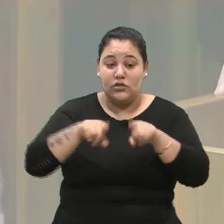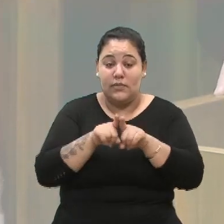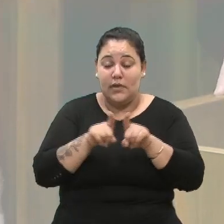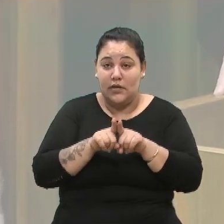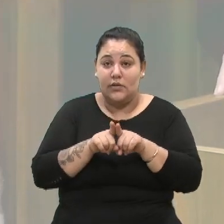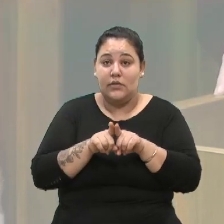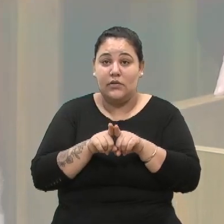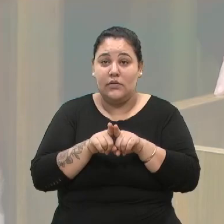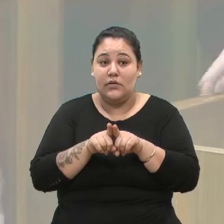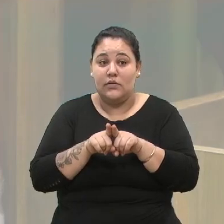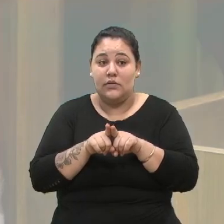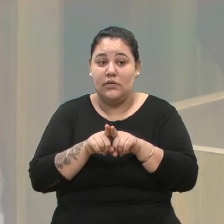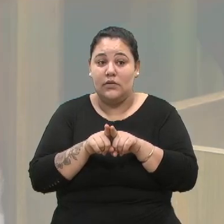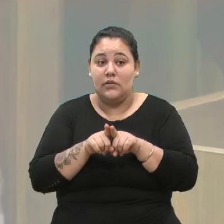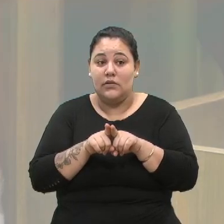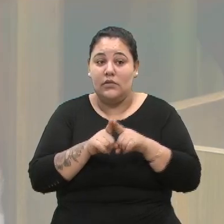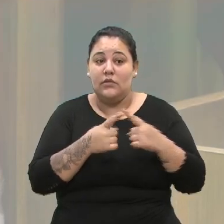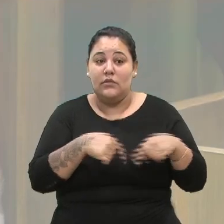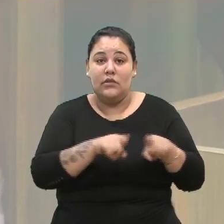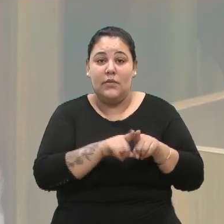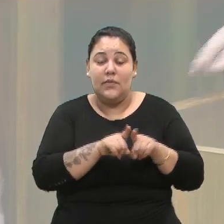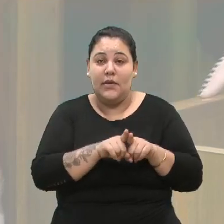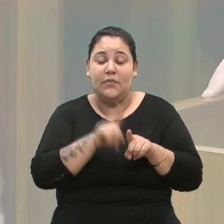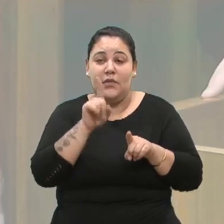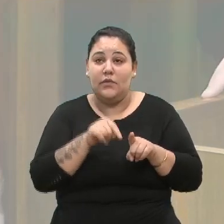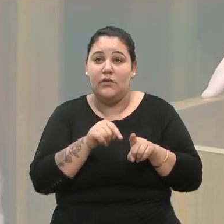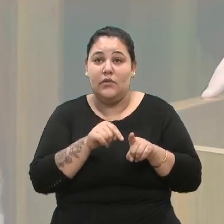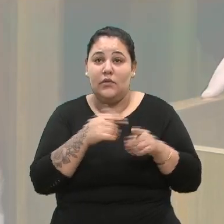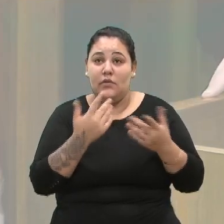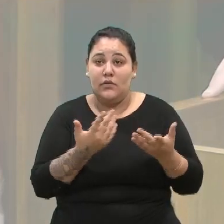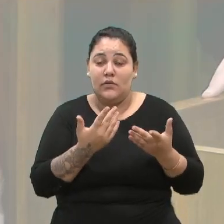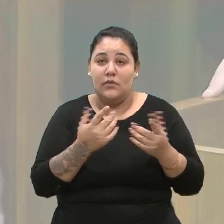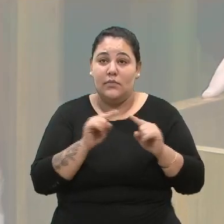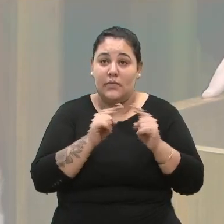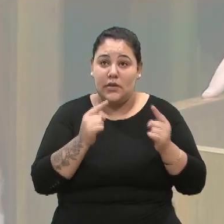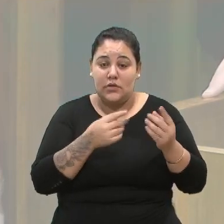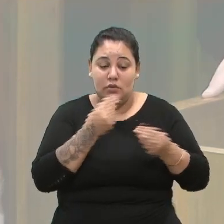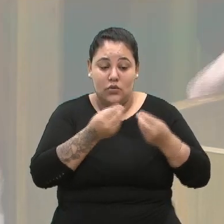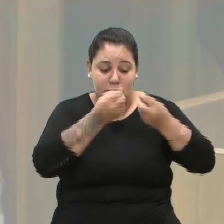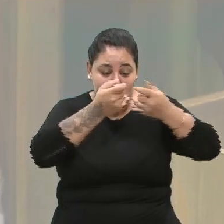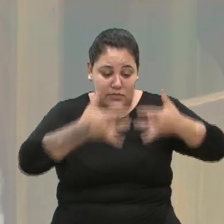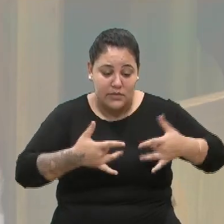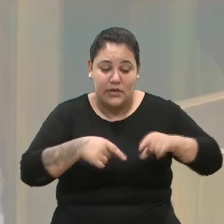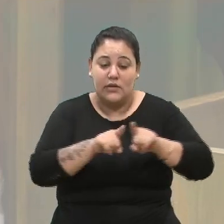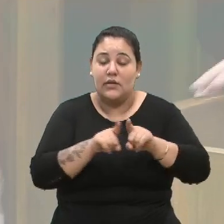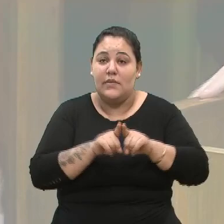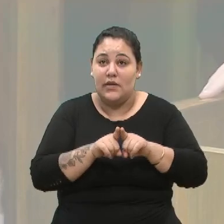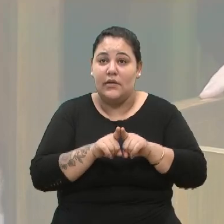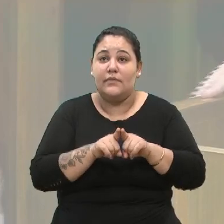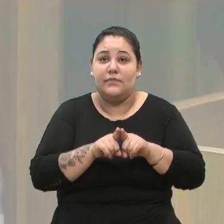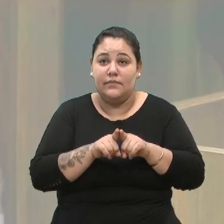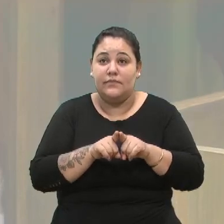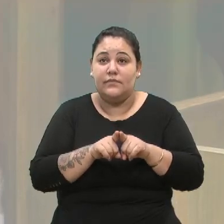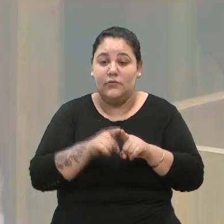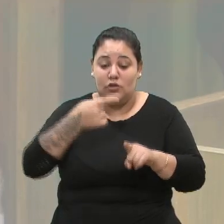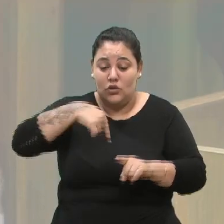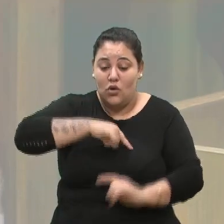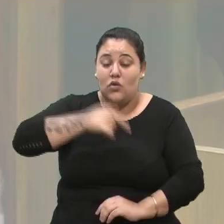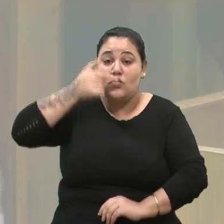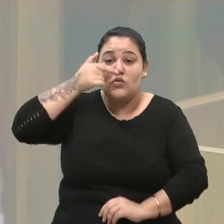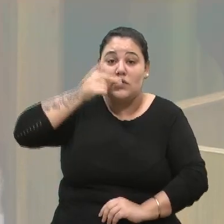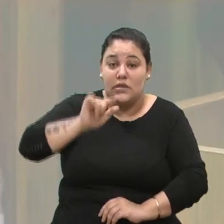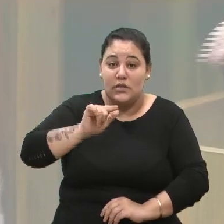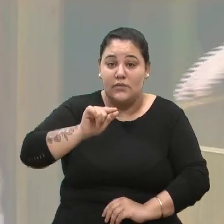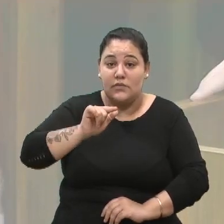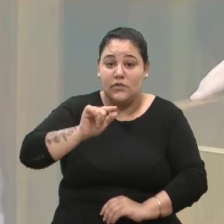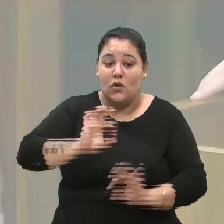político acaba sendo, às vezes, muito alto, mas são medidas necessárias para que a gente consiga colocar as contas